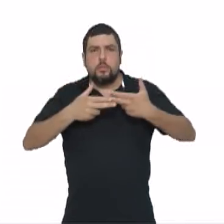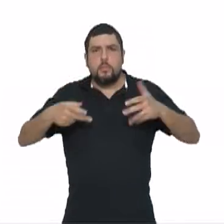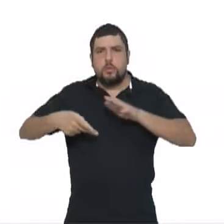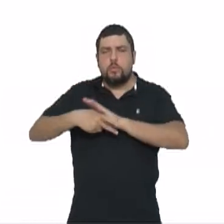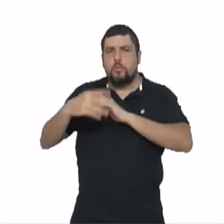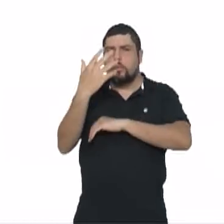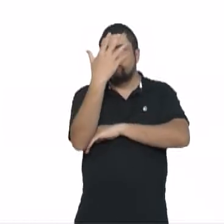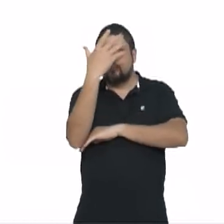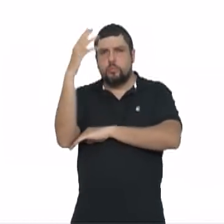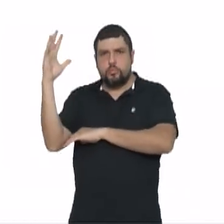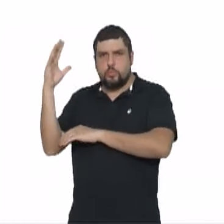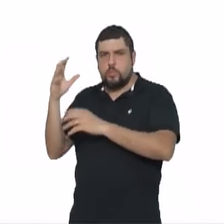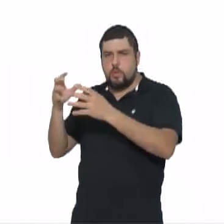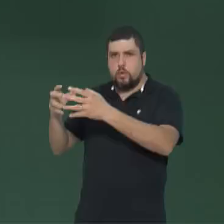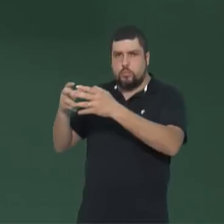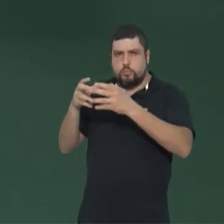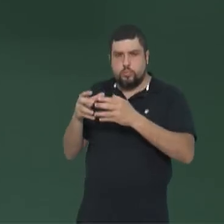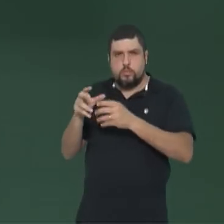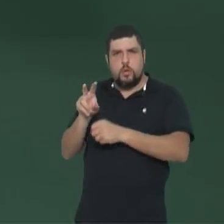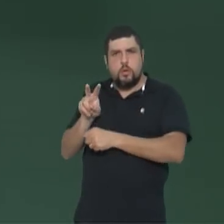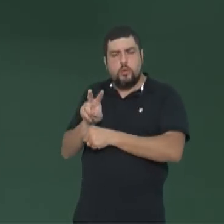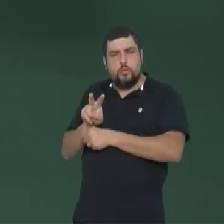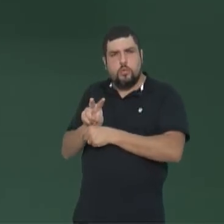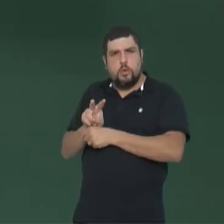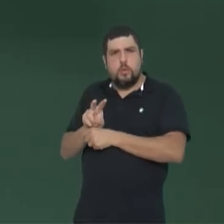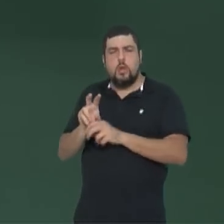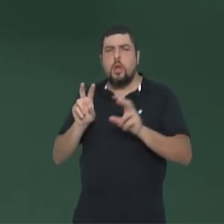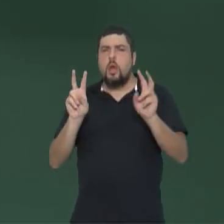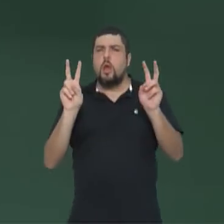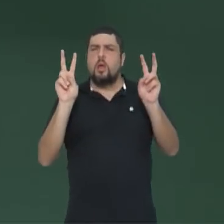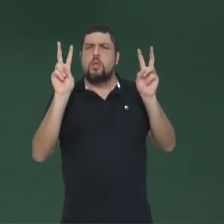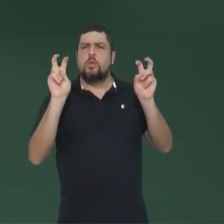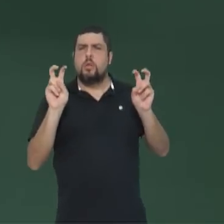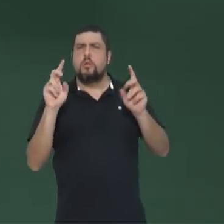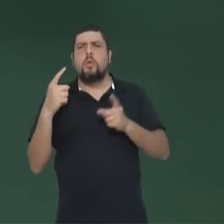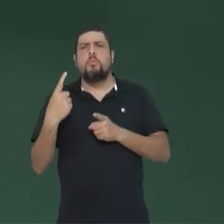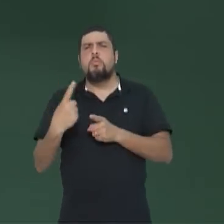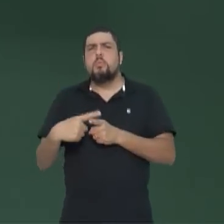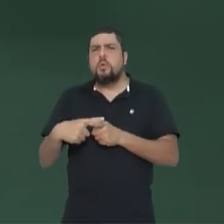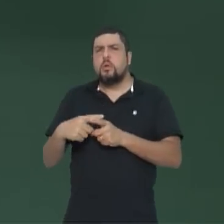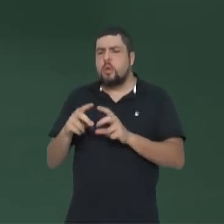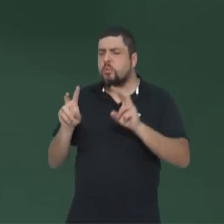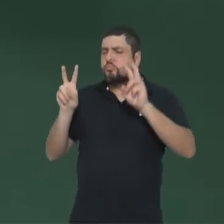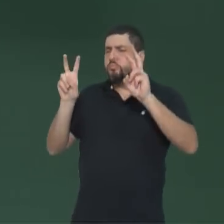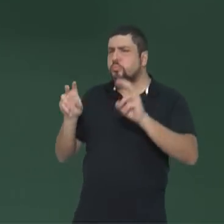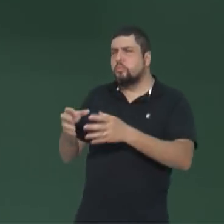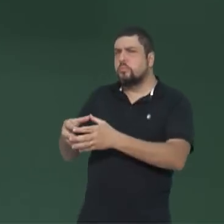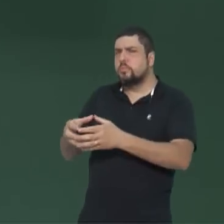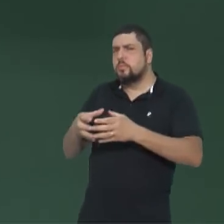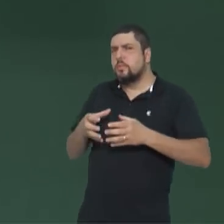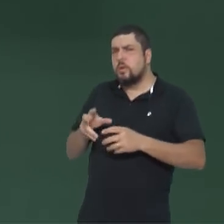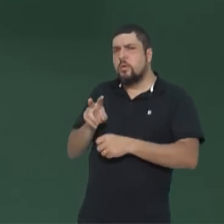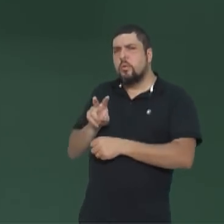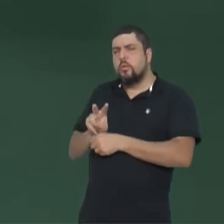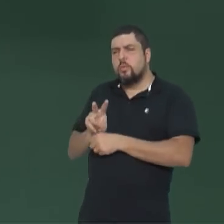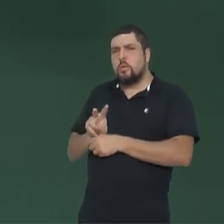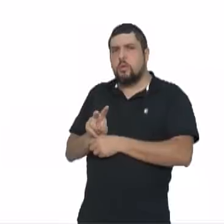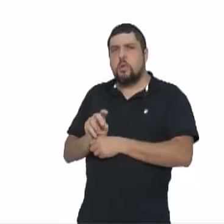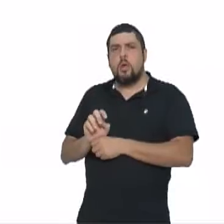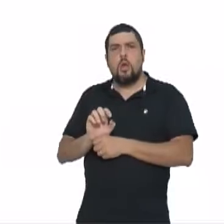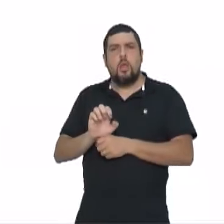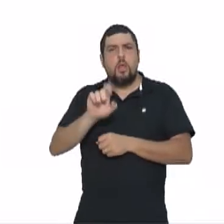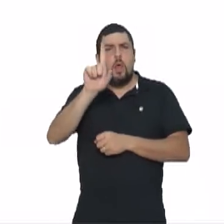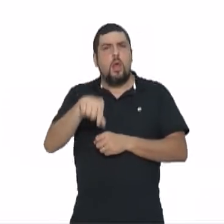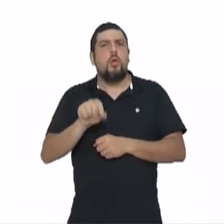estimação, aqui entre as aspas, por quê? Porque foi retirado exatamente como está lá no texto, né? São